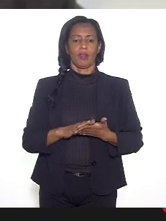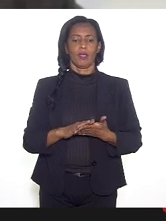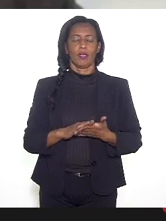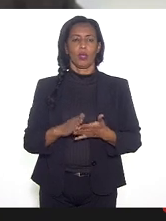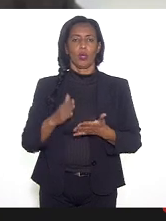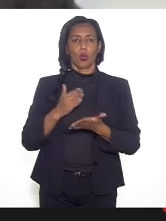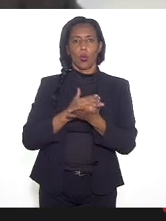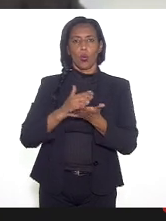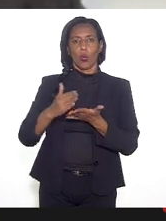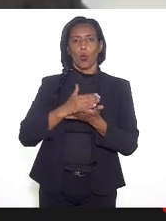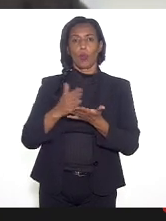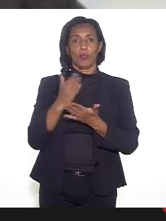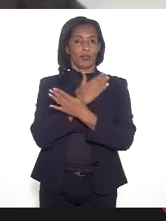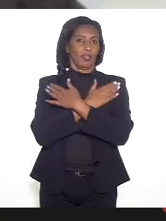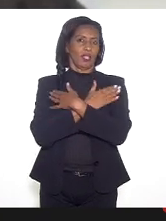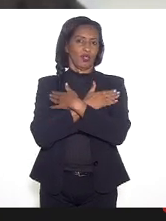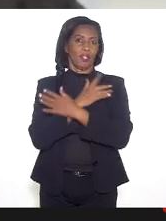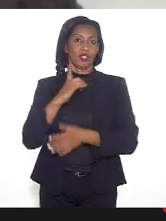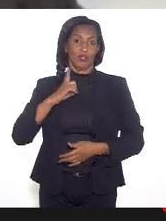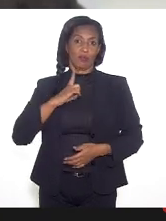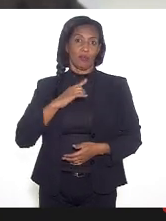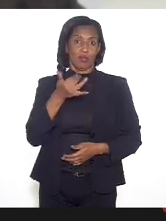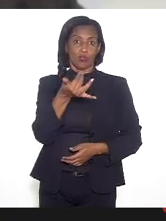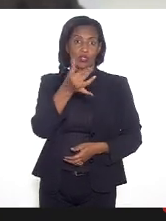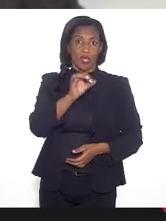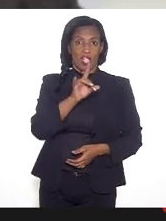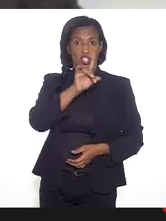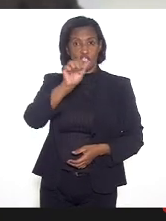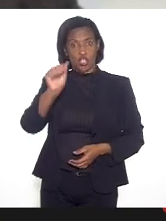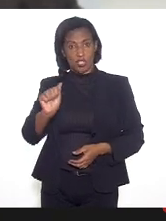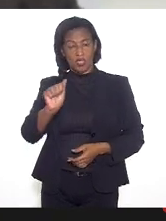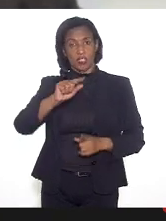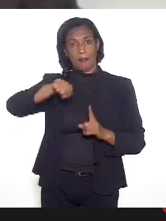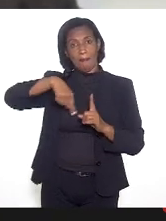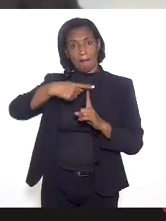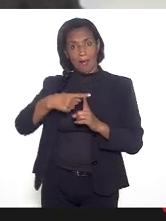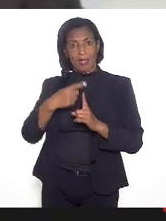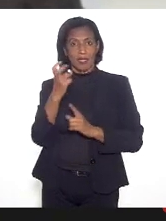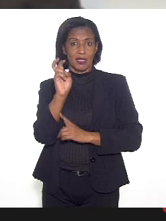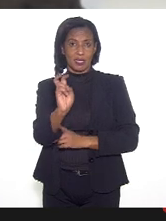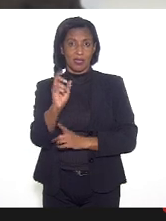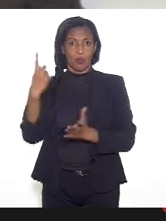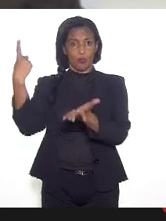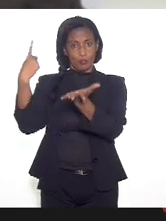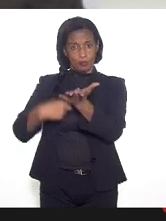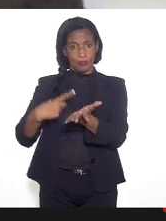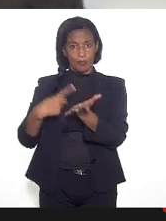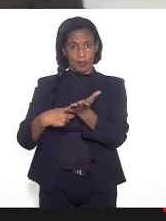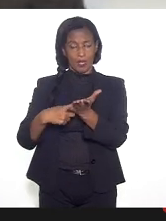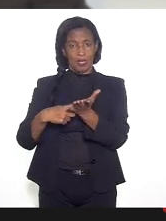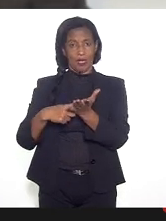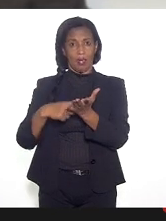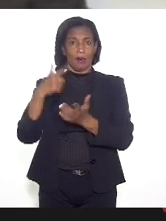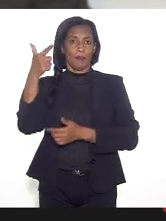o início do recesso, que já teremos os 10 dias e mais esses dias para a marcação da próxima